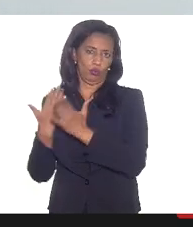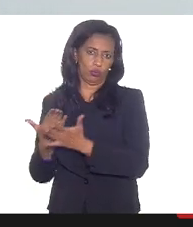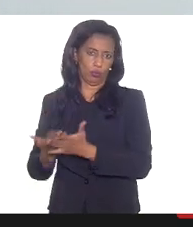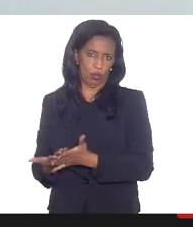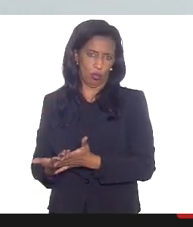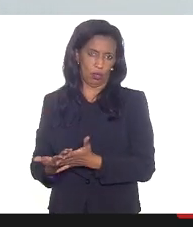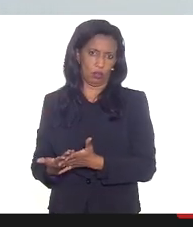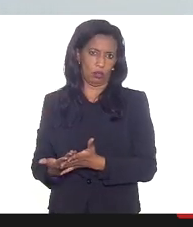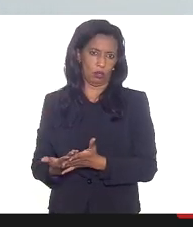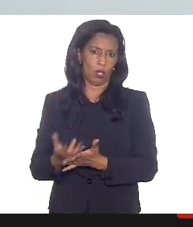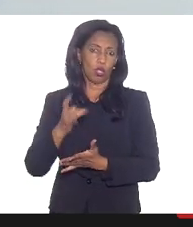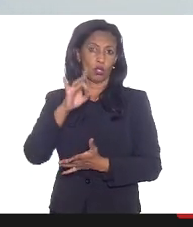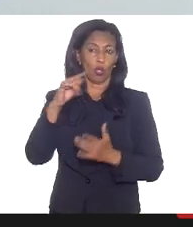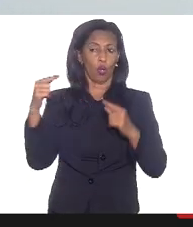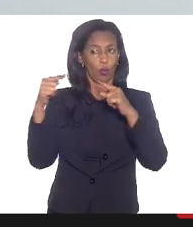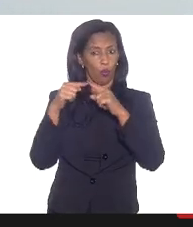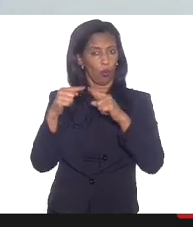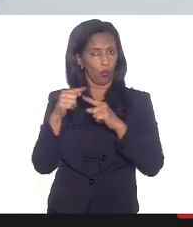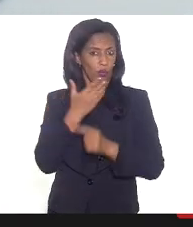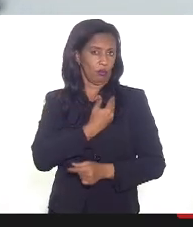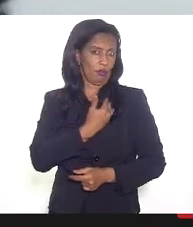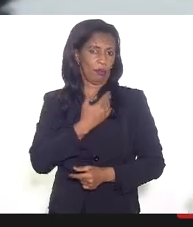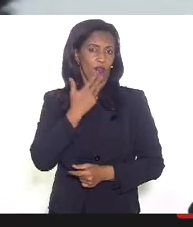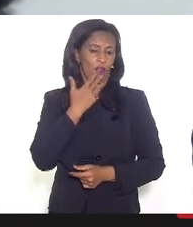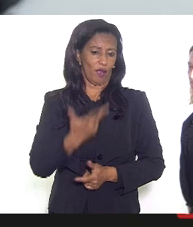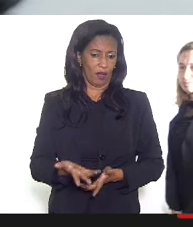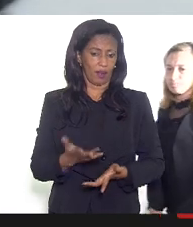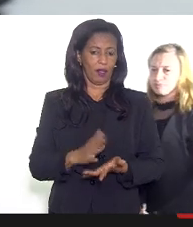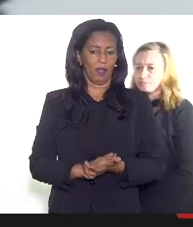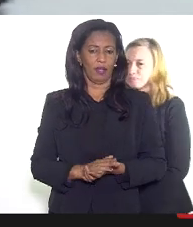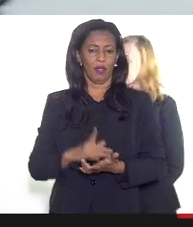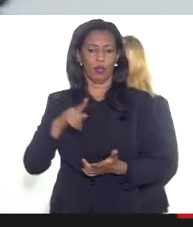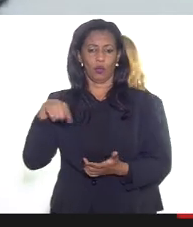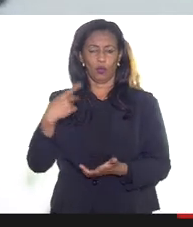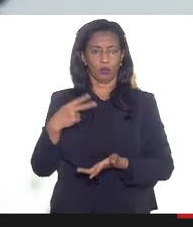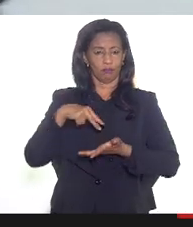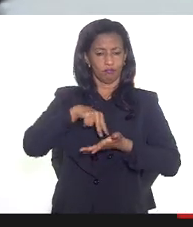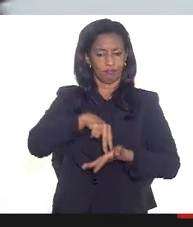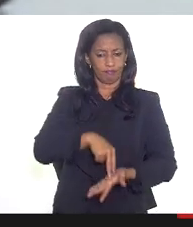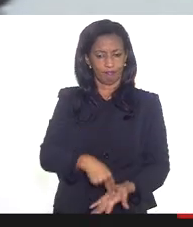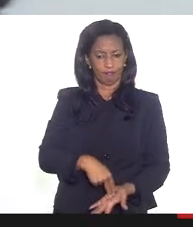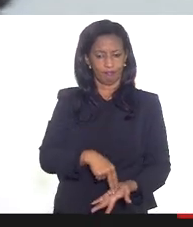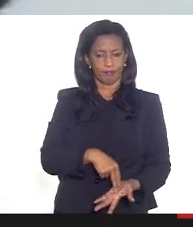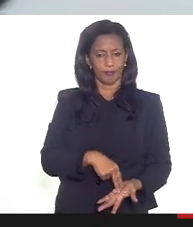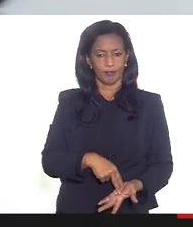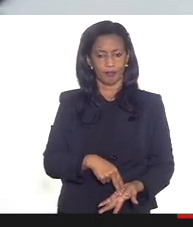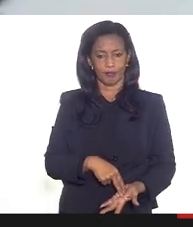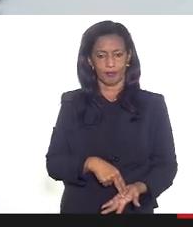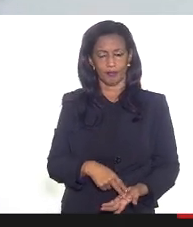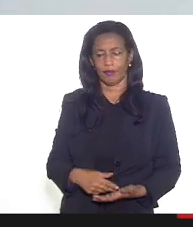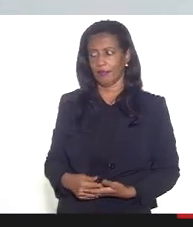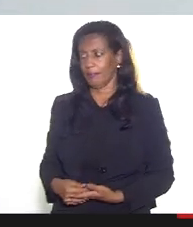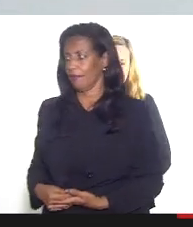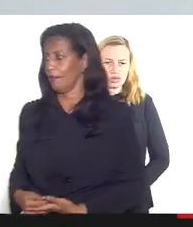só corroborando o que os colegas falaram, o nosso posicionamento,